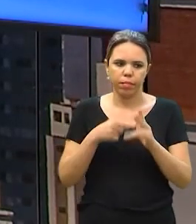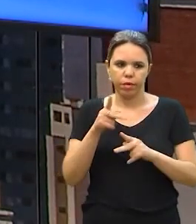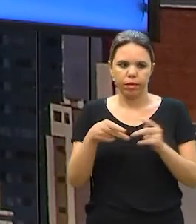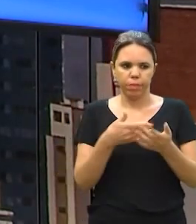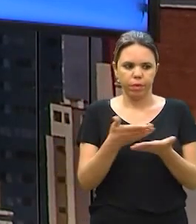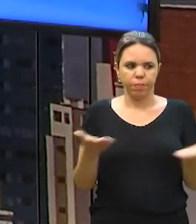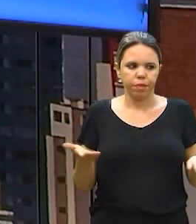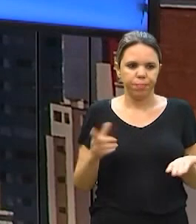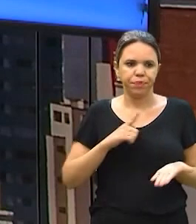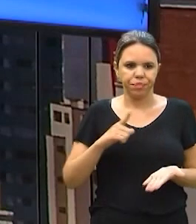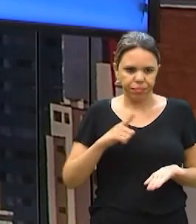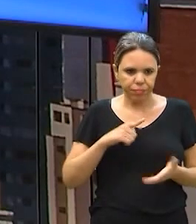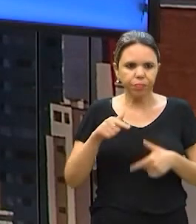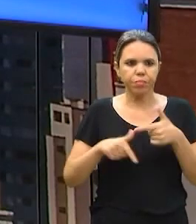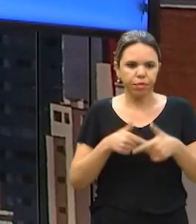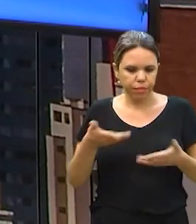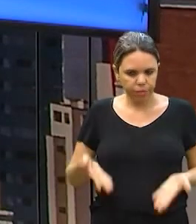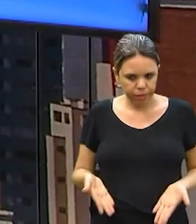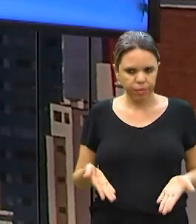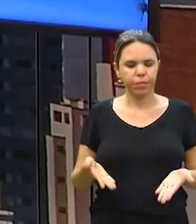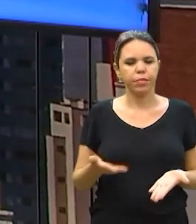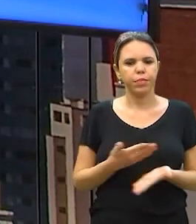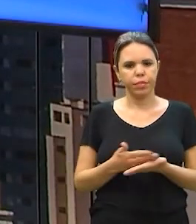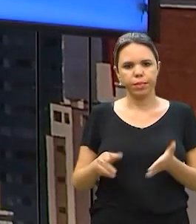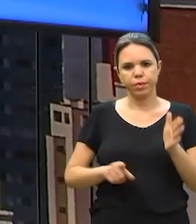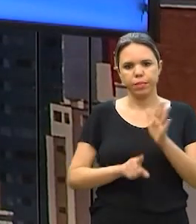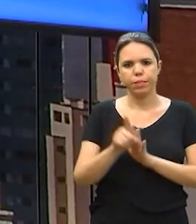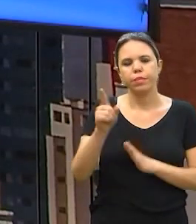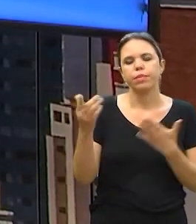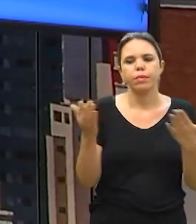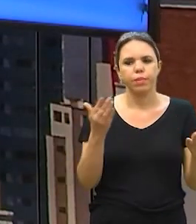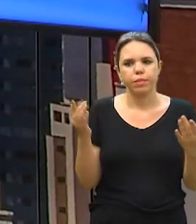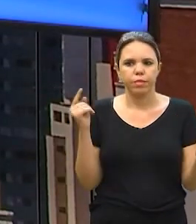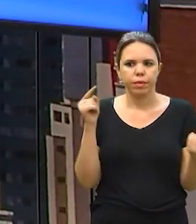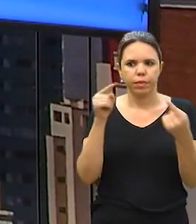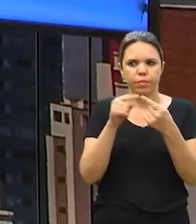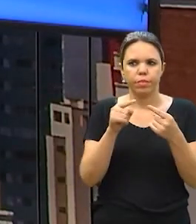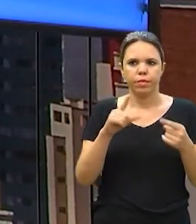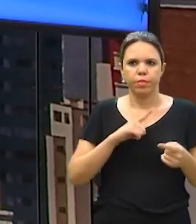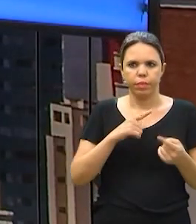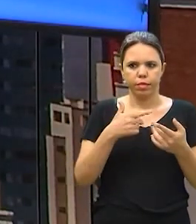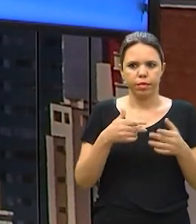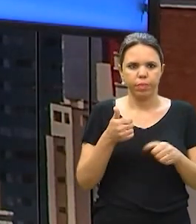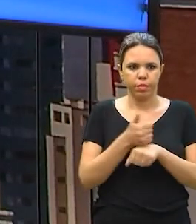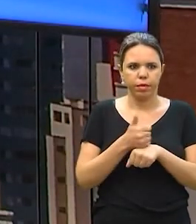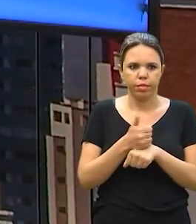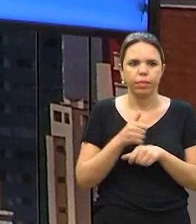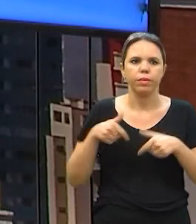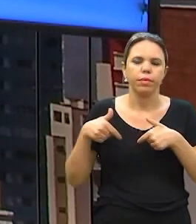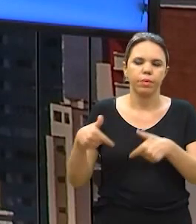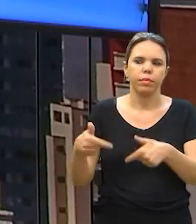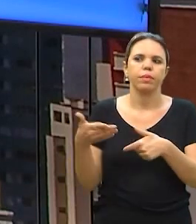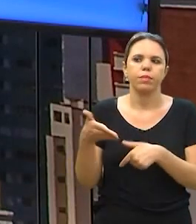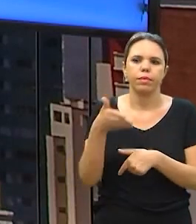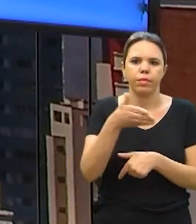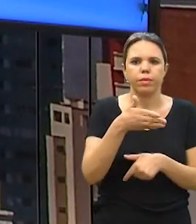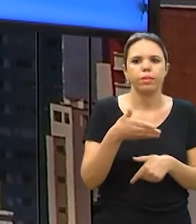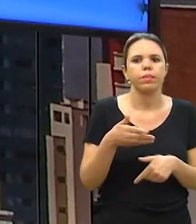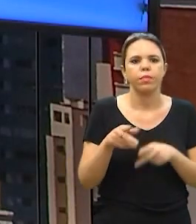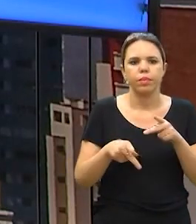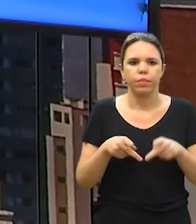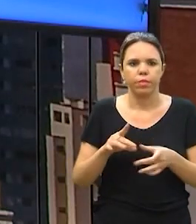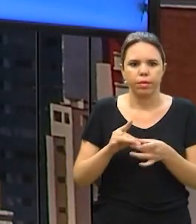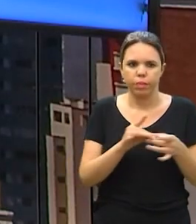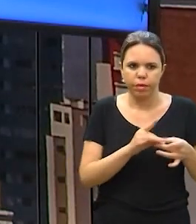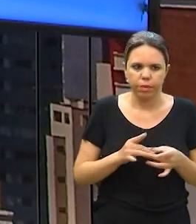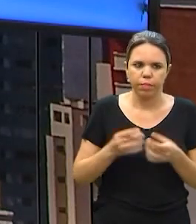para as pessoas que existe esse trabalho aqui e eu começo perguntando qual é a missão, né? Existem vários segmentos de atuação, vários